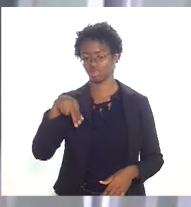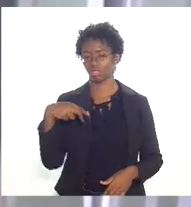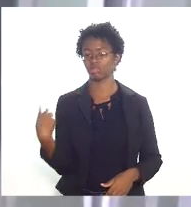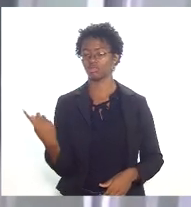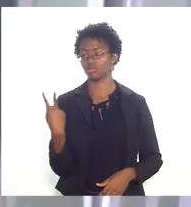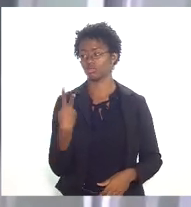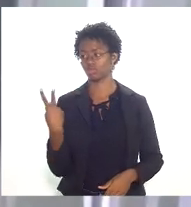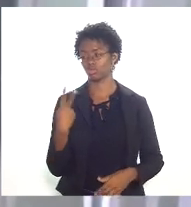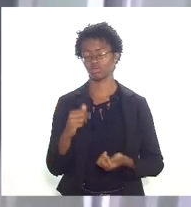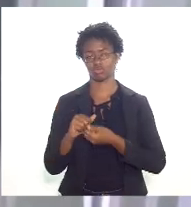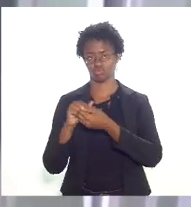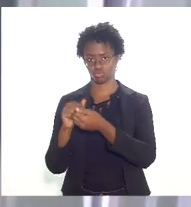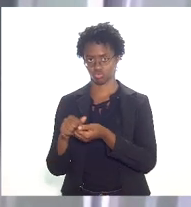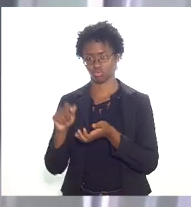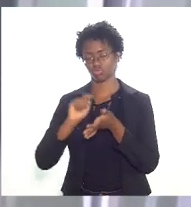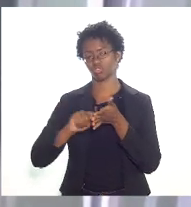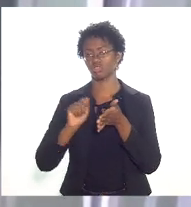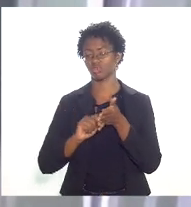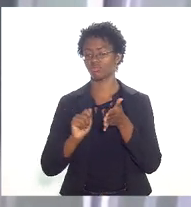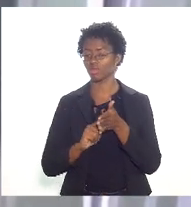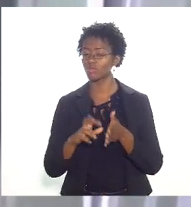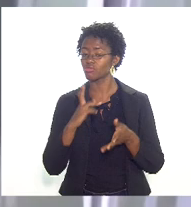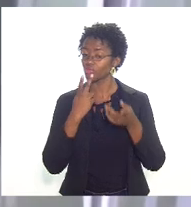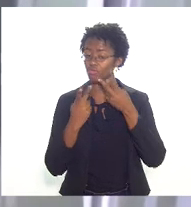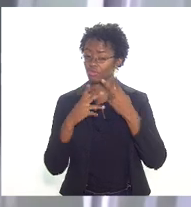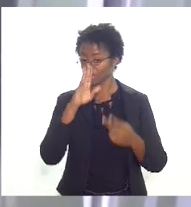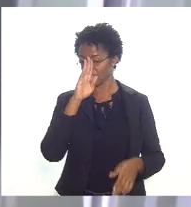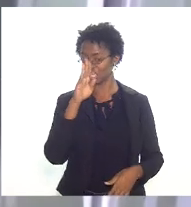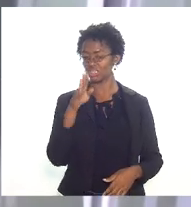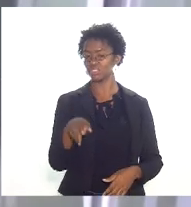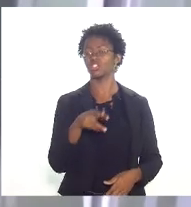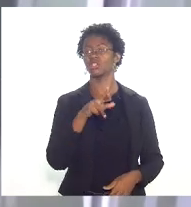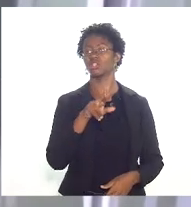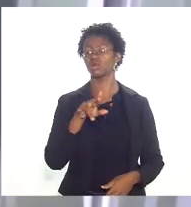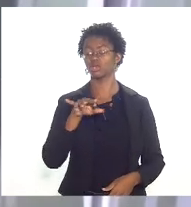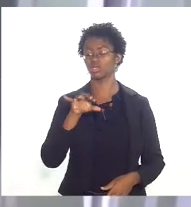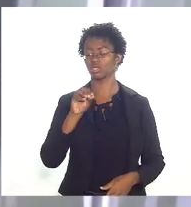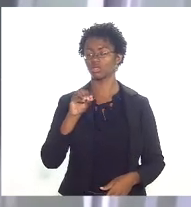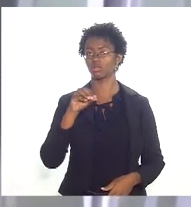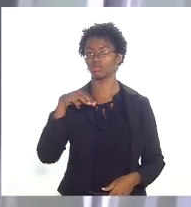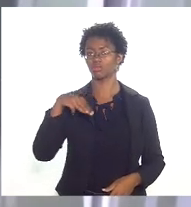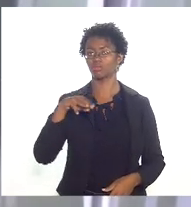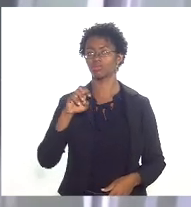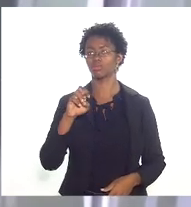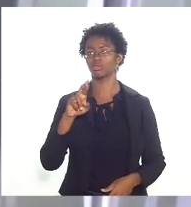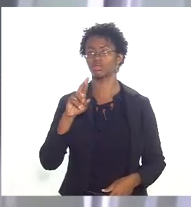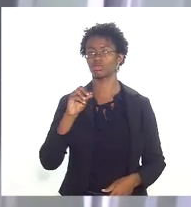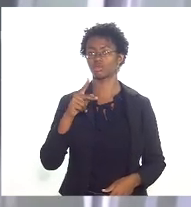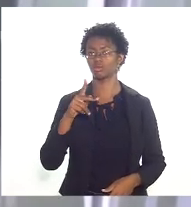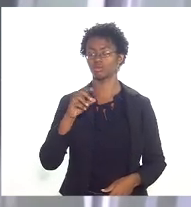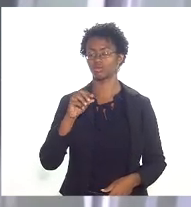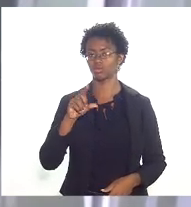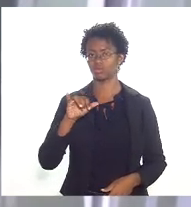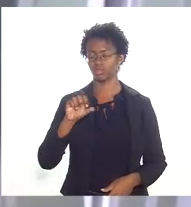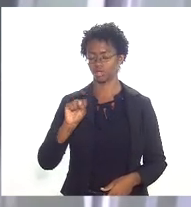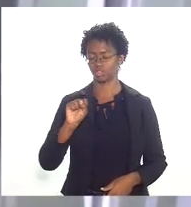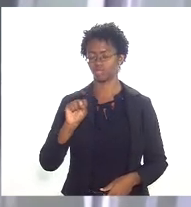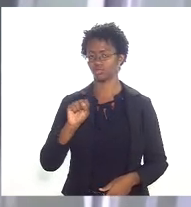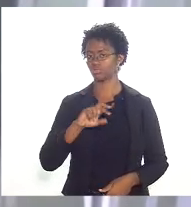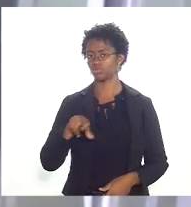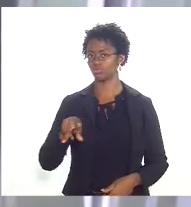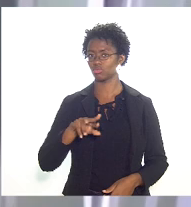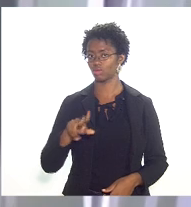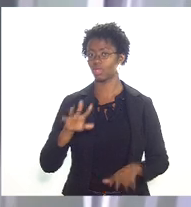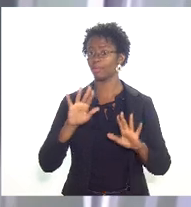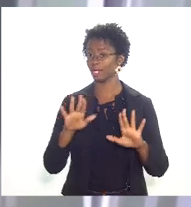excelência tudo escrevemos nem nem parte menção direta ao Instituto Ribeirópolis o texto tem uma preocupação que a estimular a